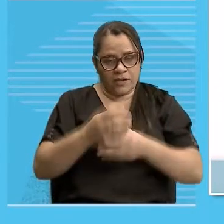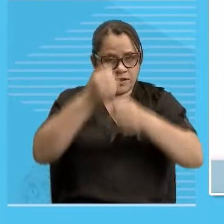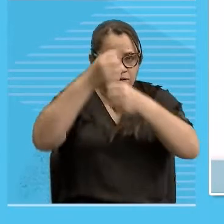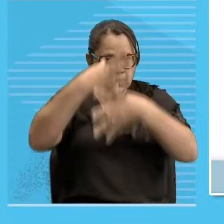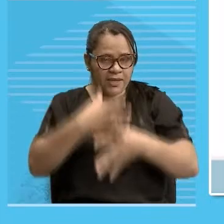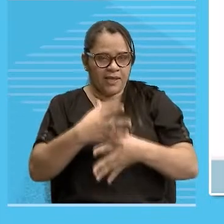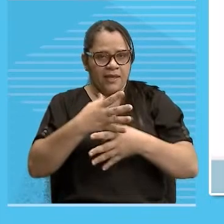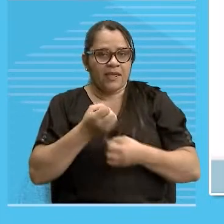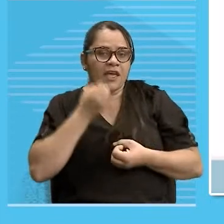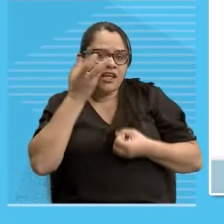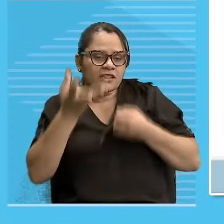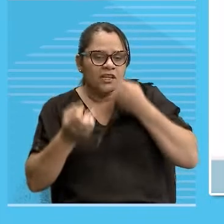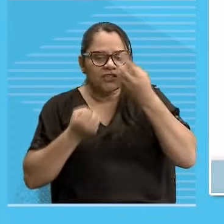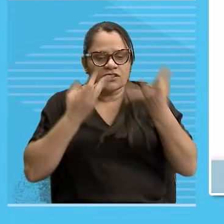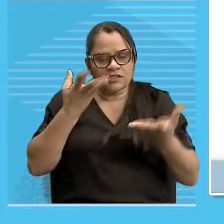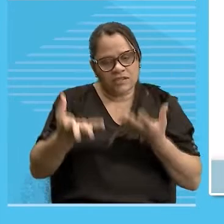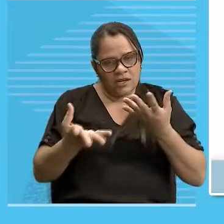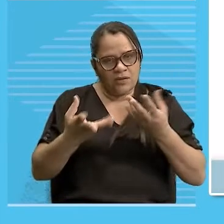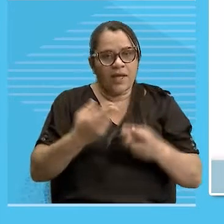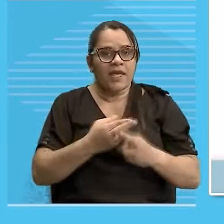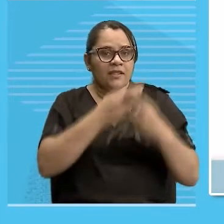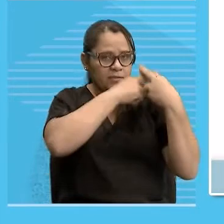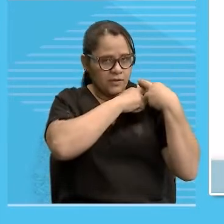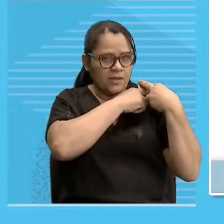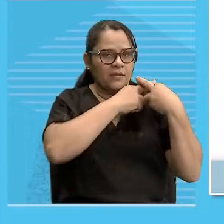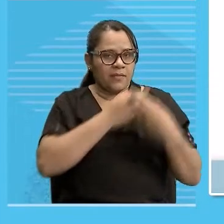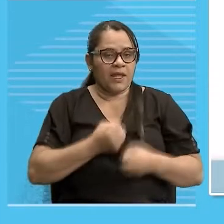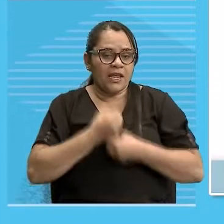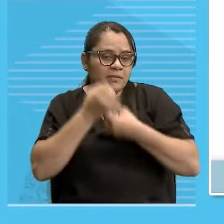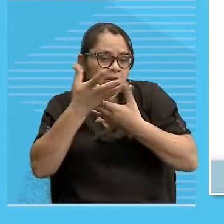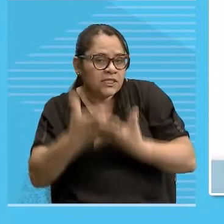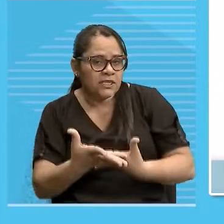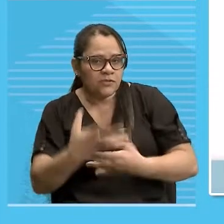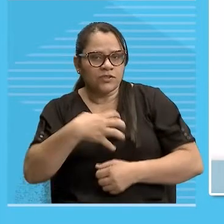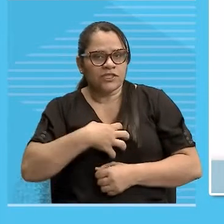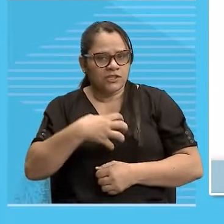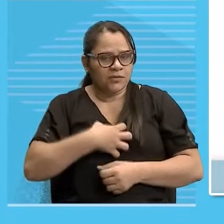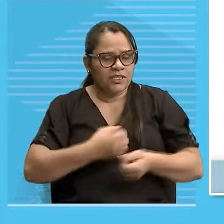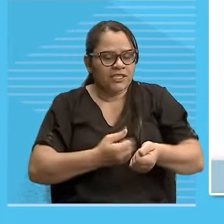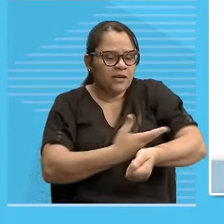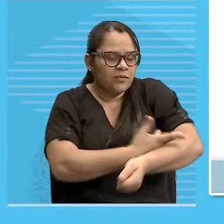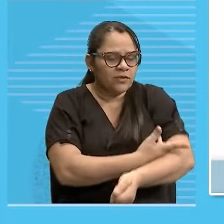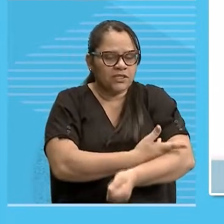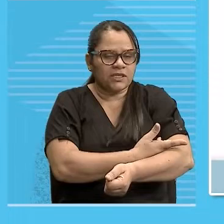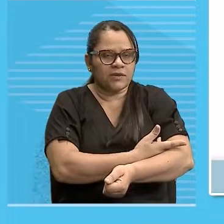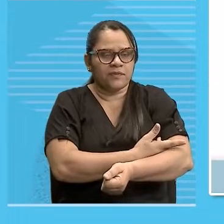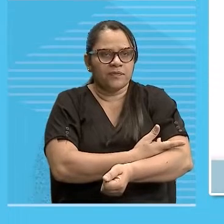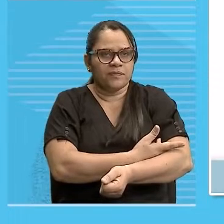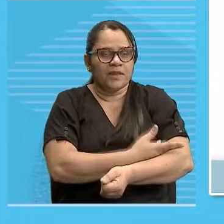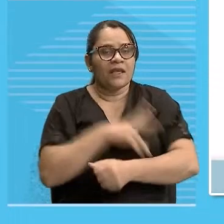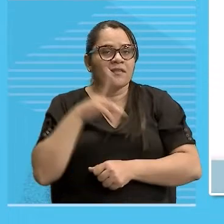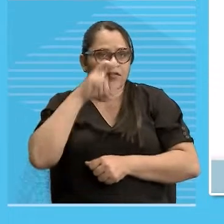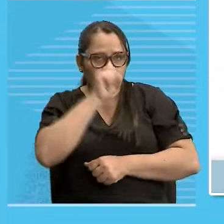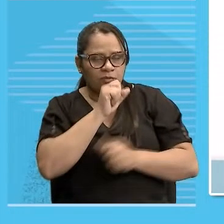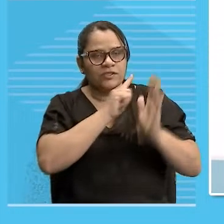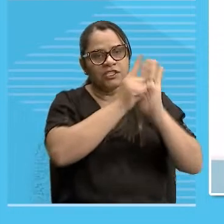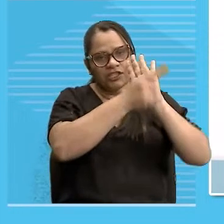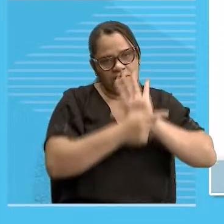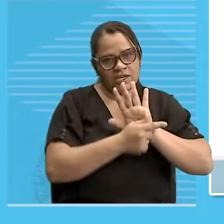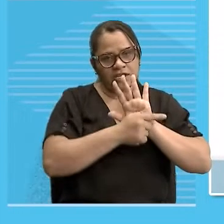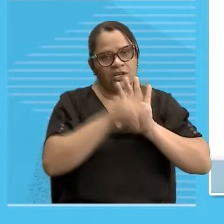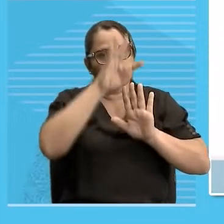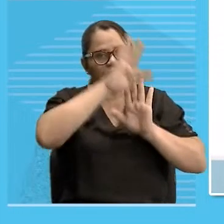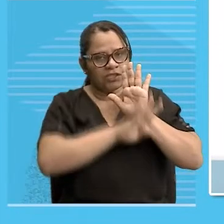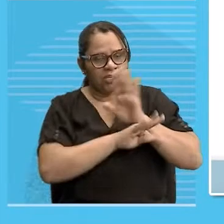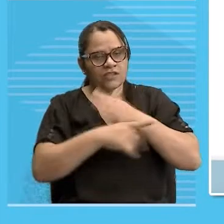que a interjeição é responsável pela expressão dos sentimentos e emoções. Então, muito forte, por exemplo, em gêneros em que nós temos